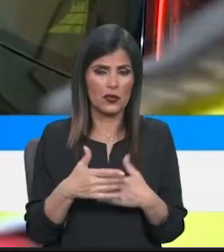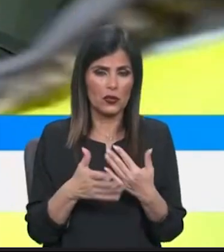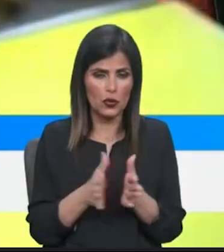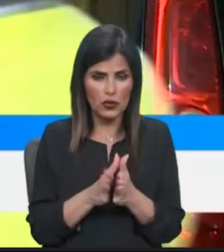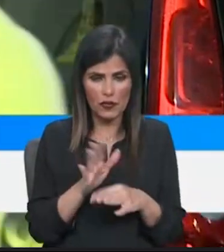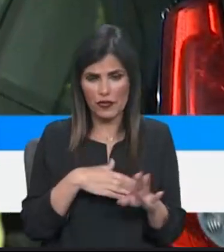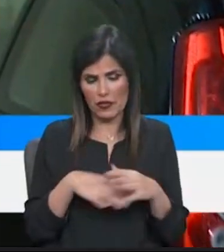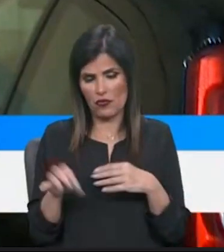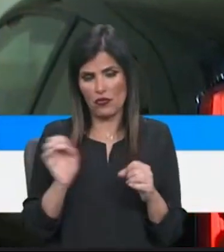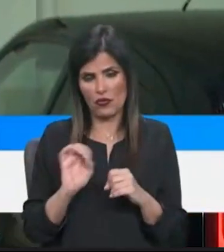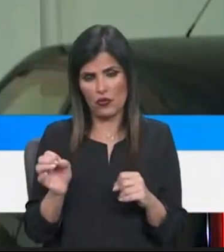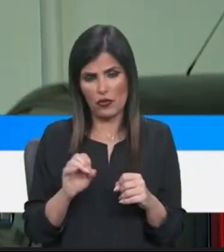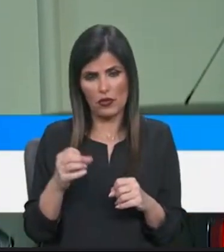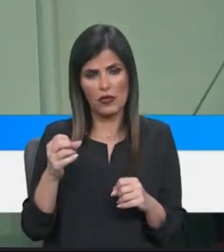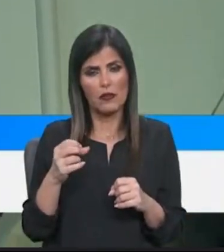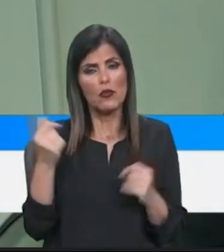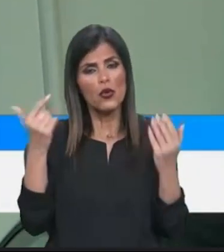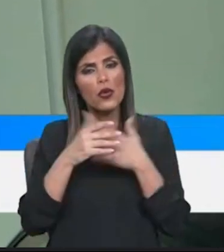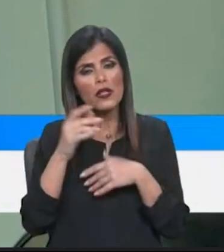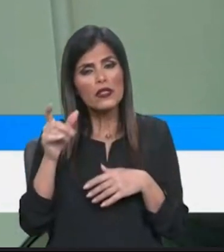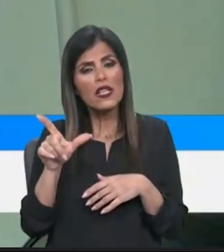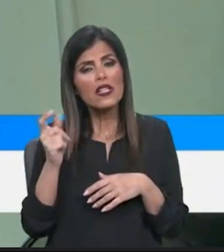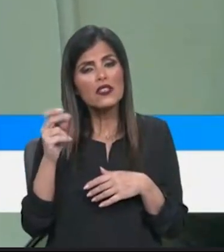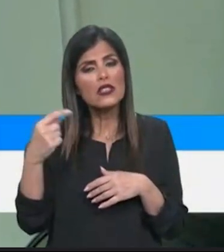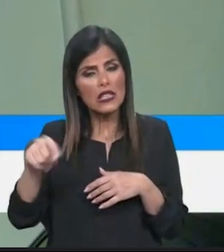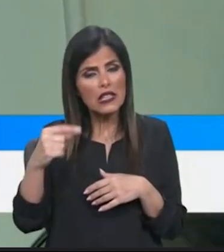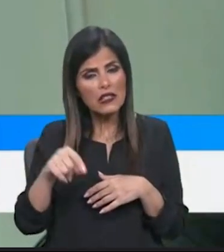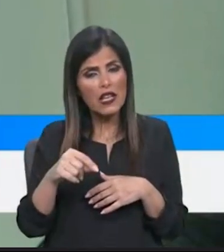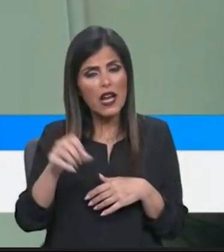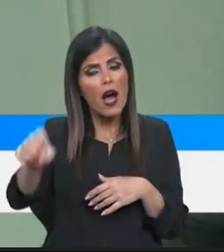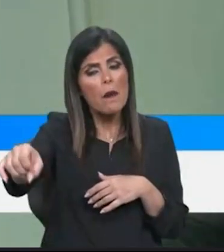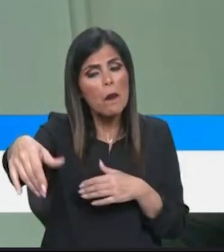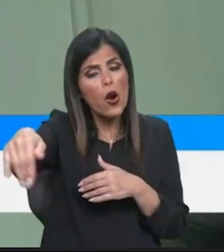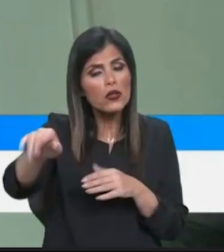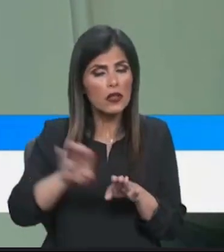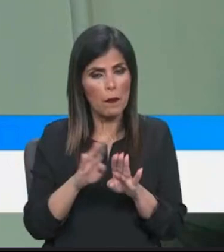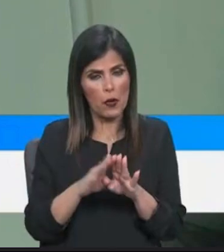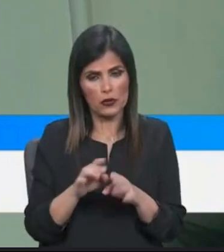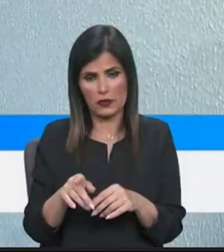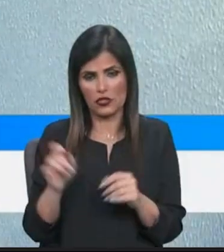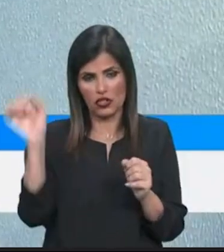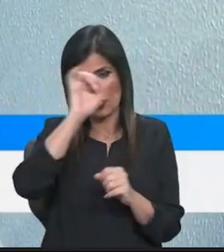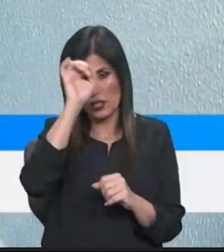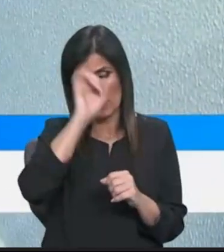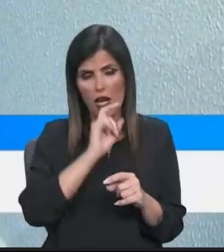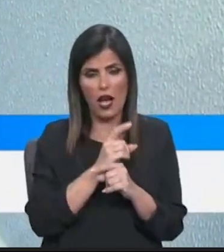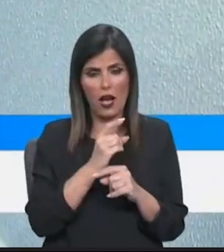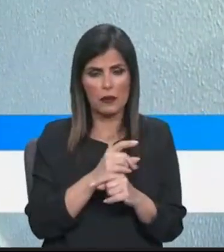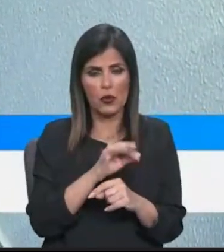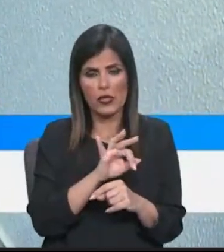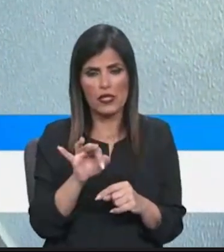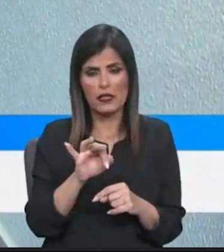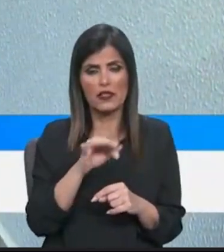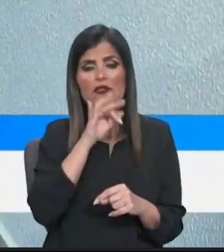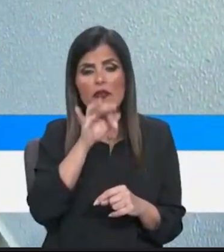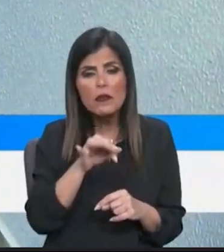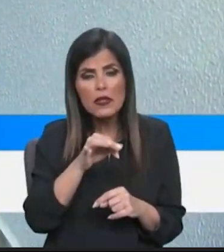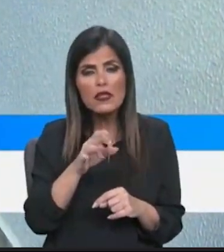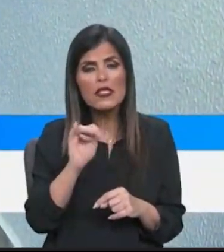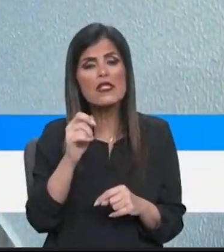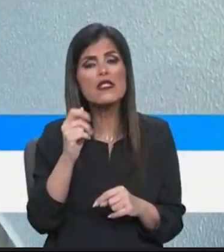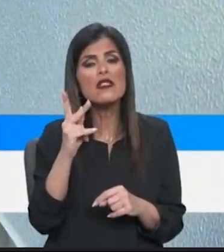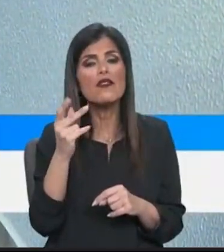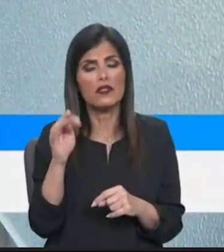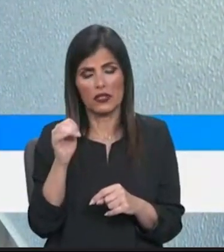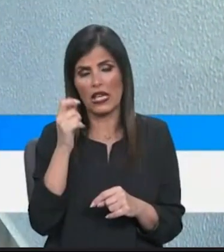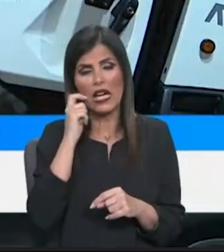Boa noite, tem lixo? Boa noite, sim, tenho ali à porta. Ok, obrigada. É desde janeiro a nova rotina de 400 famílias no concelho de Silves,